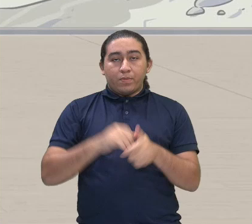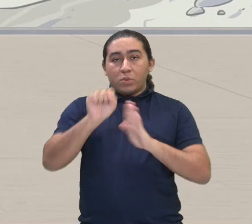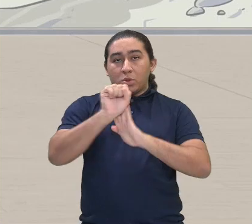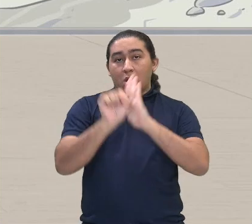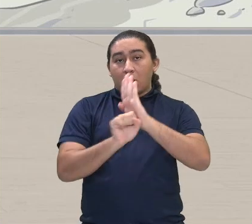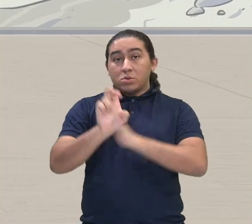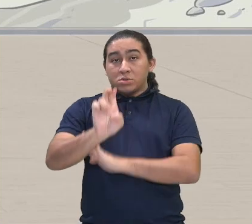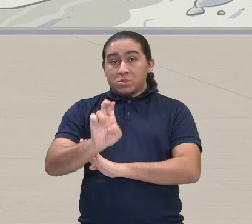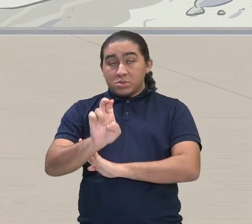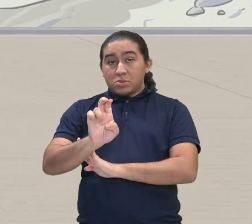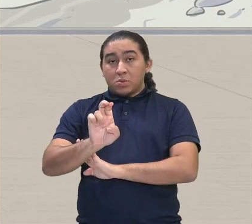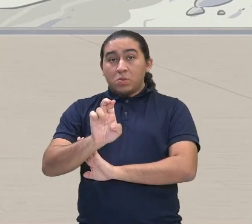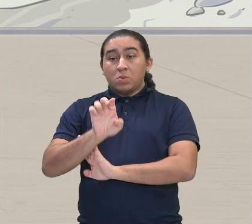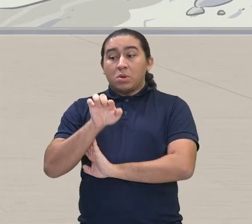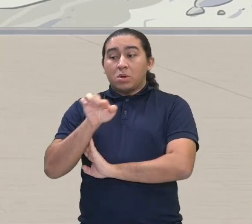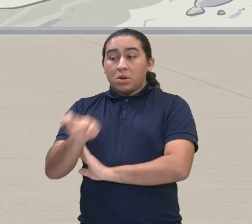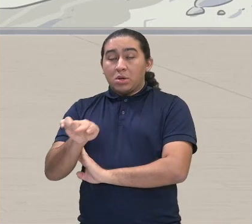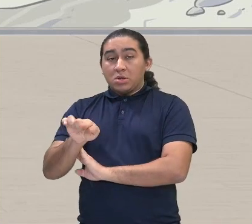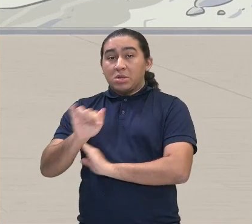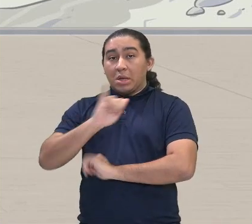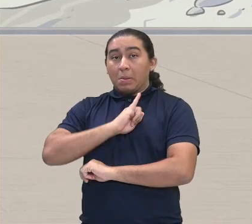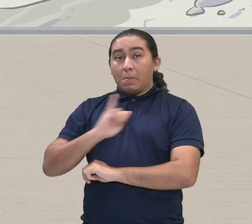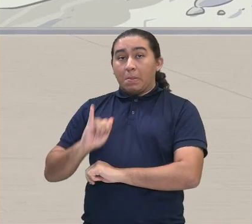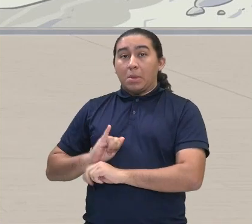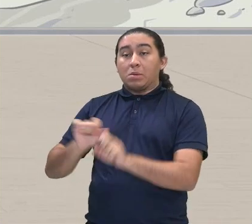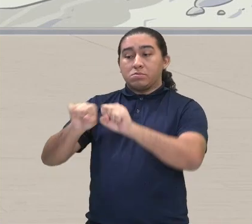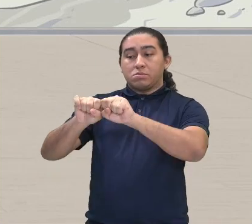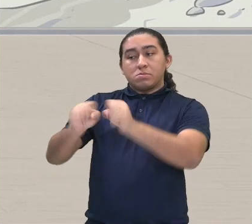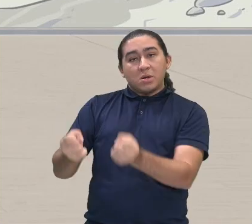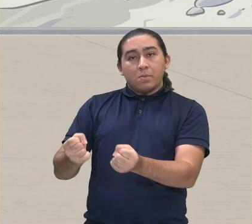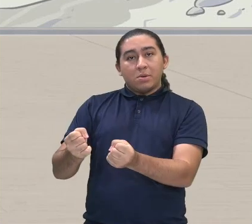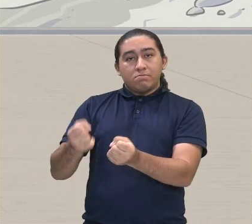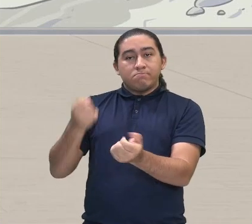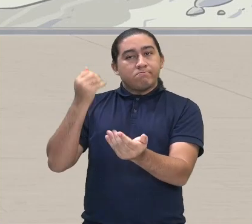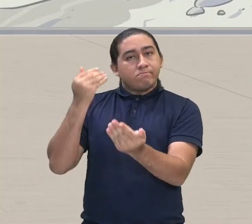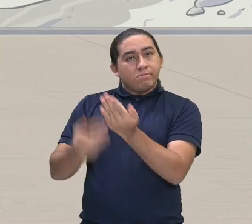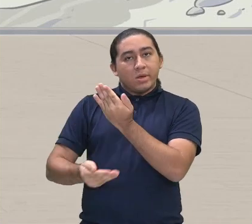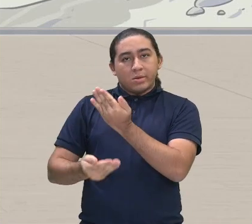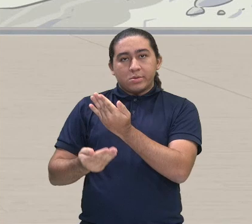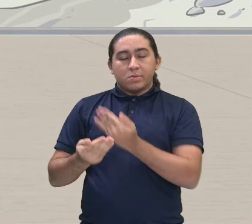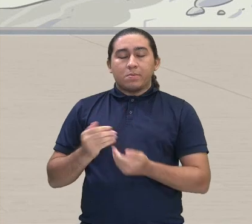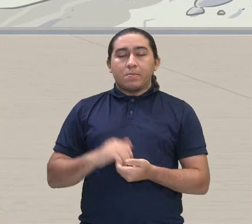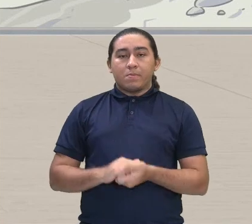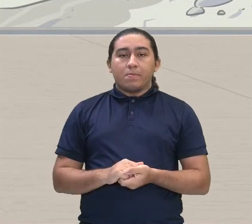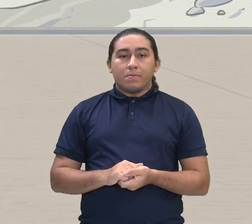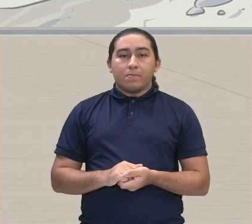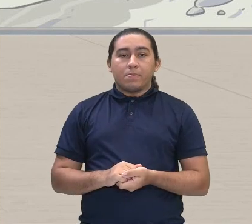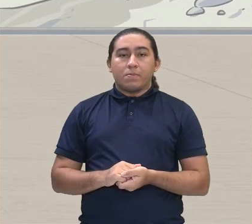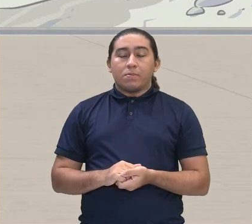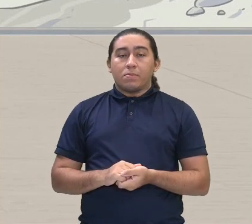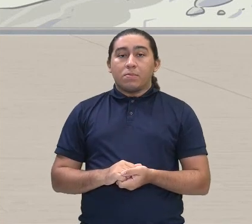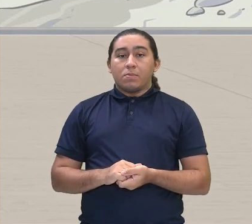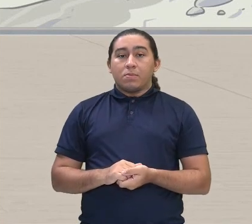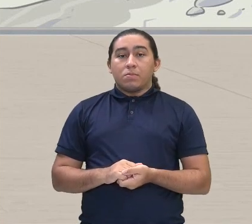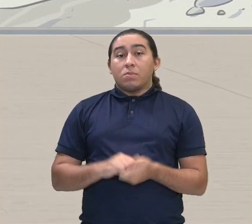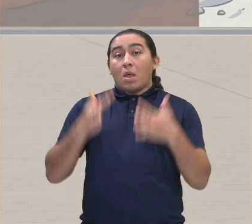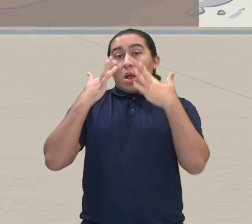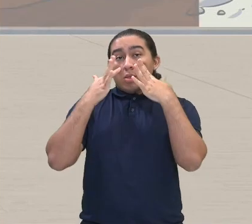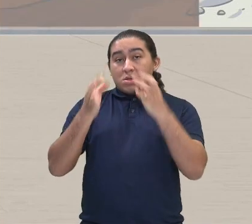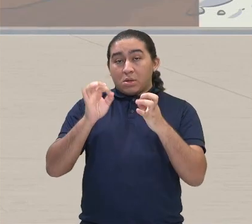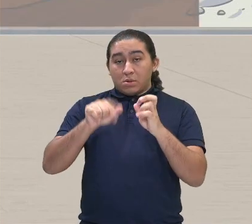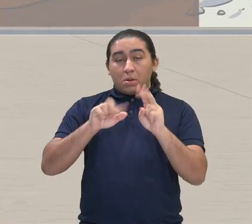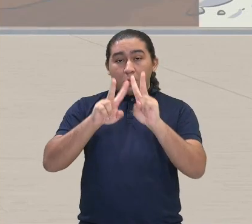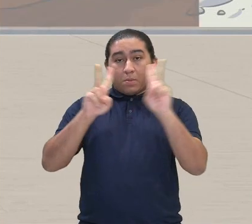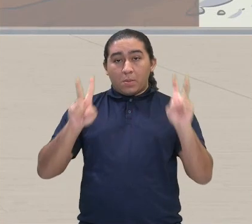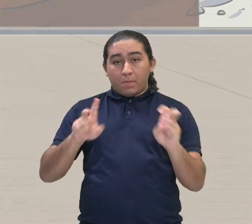o Império Romano do Ocidente irá ruir, vai cair. E vamos verificar então um pouco a respeito dessas